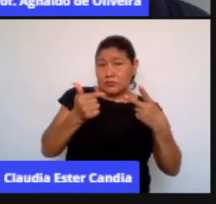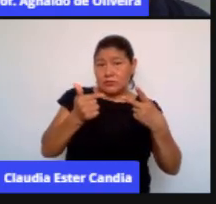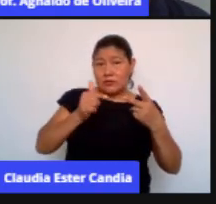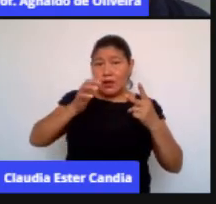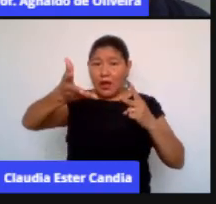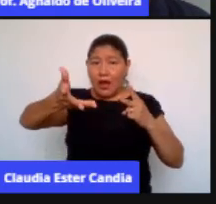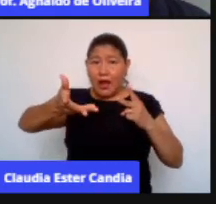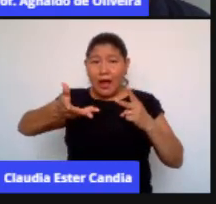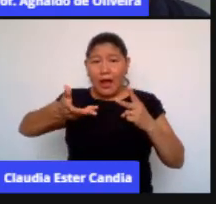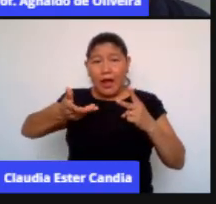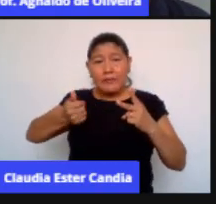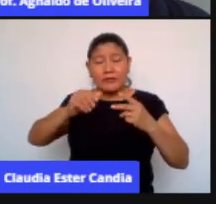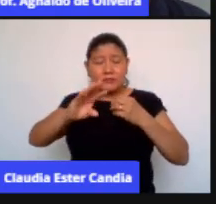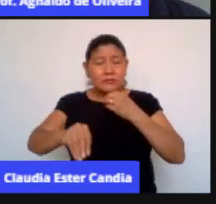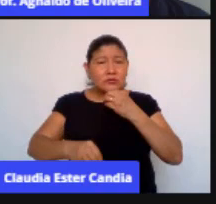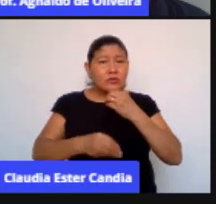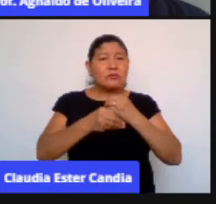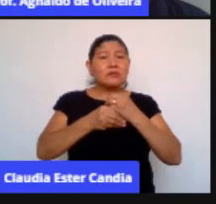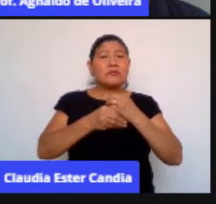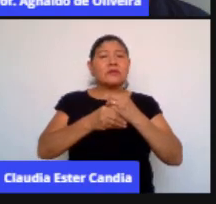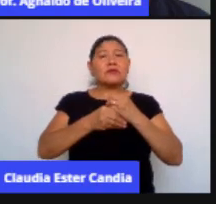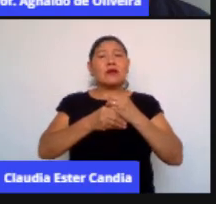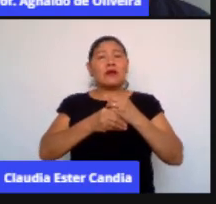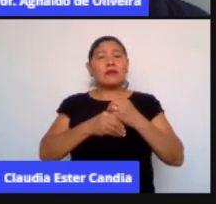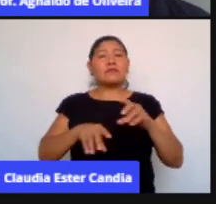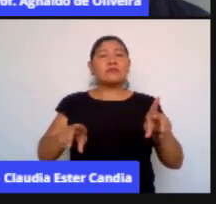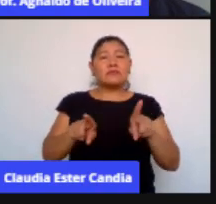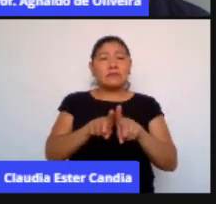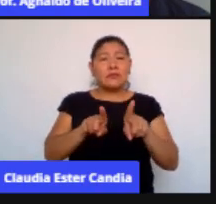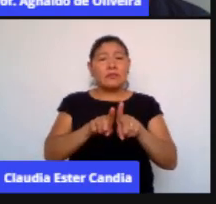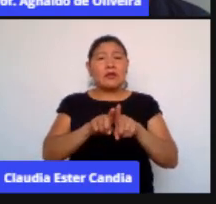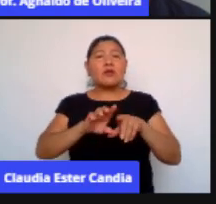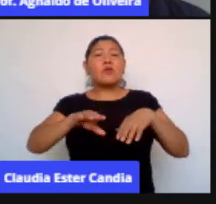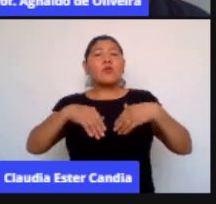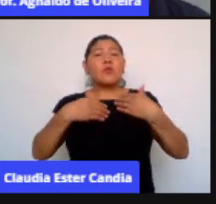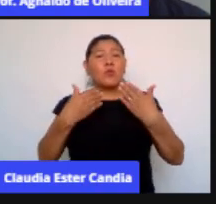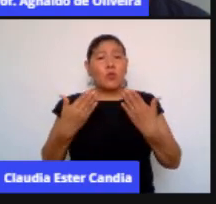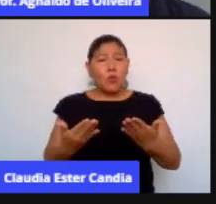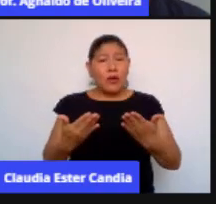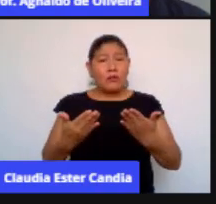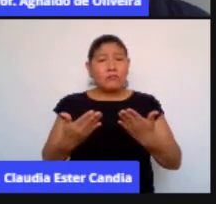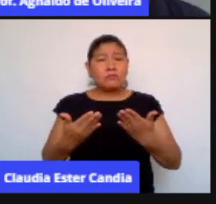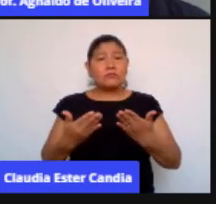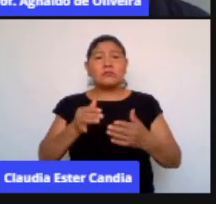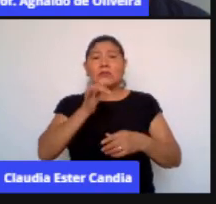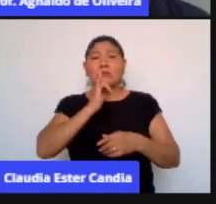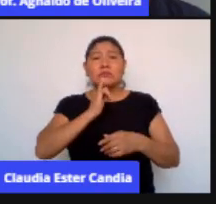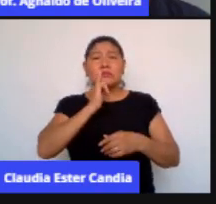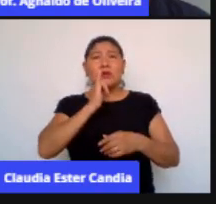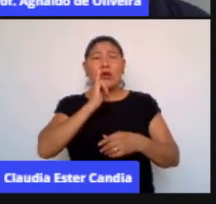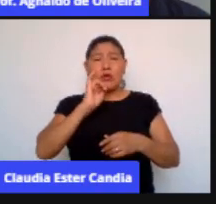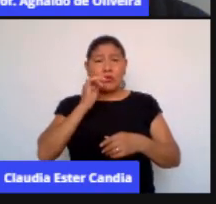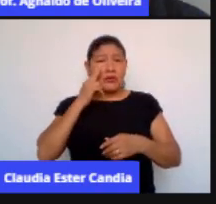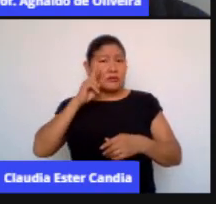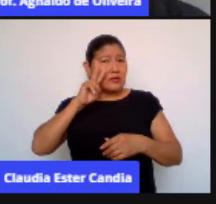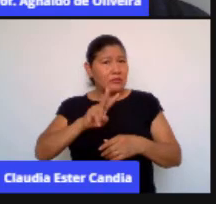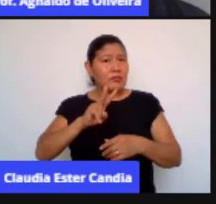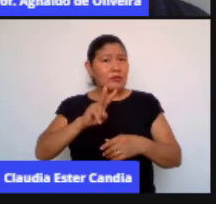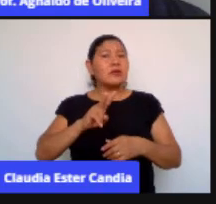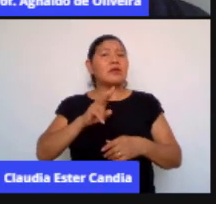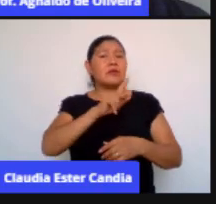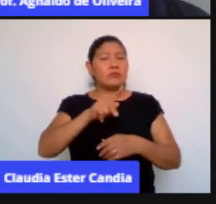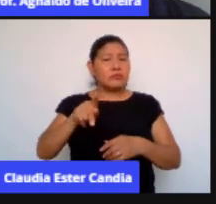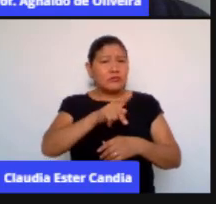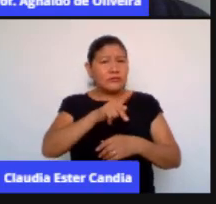aquelas habilidades que não foram chamadas de indicadas, né? Só que elas, né, dependendo do trabalho do professor, do que o